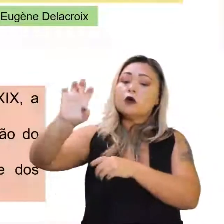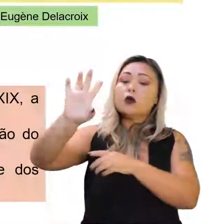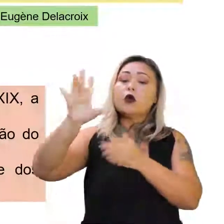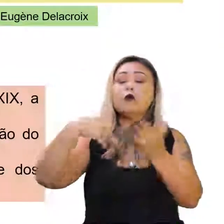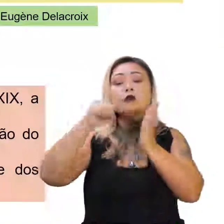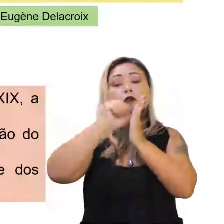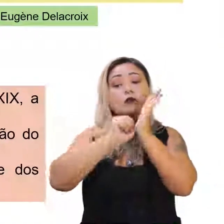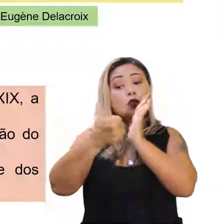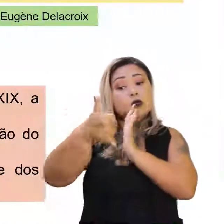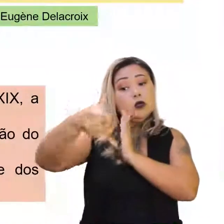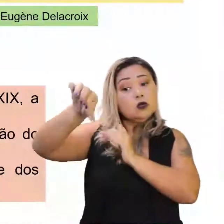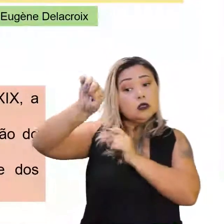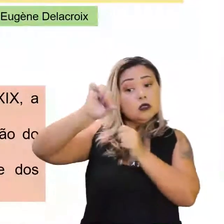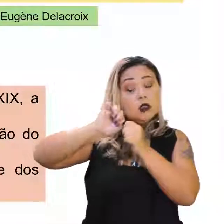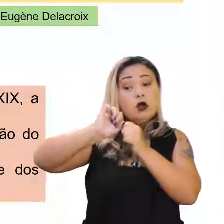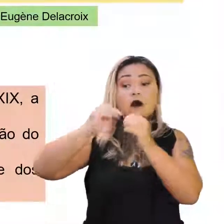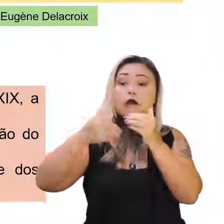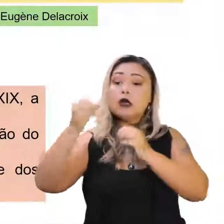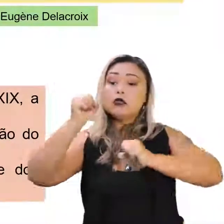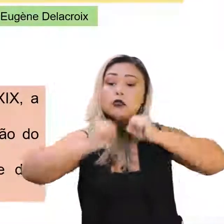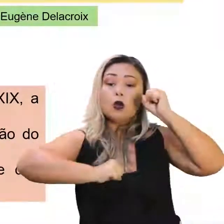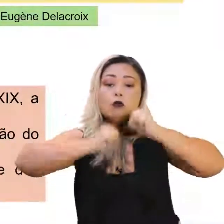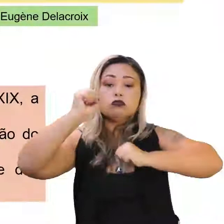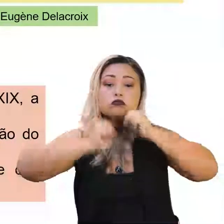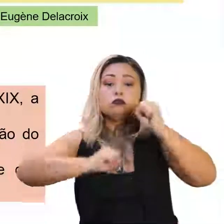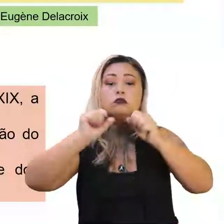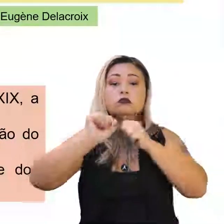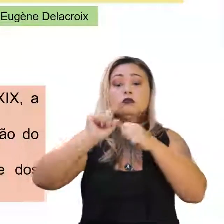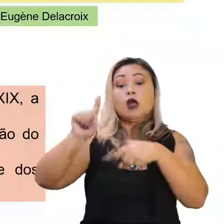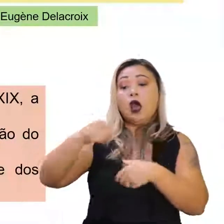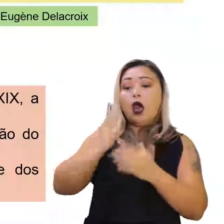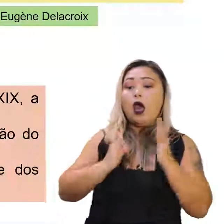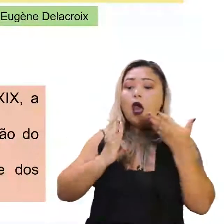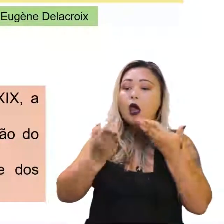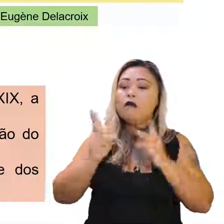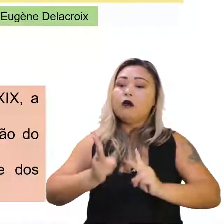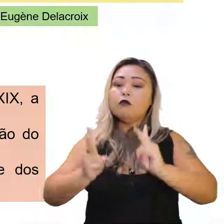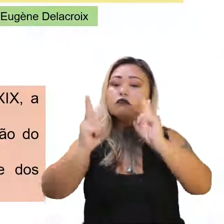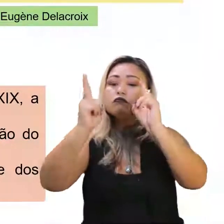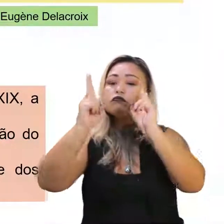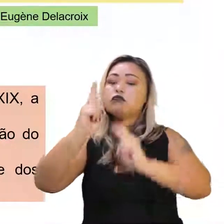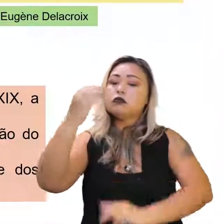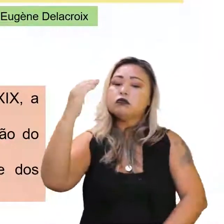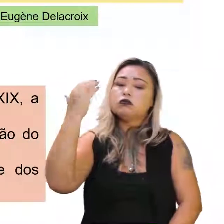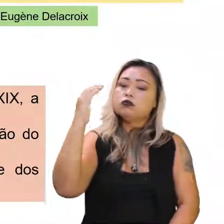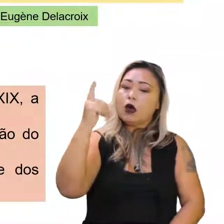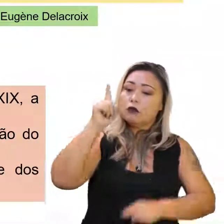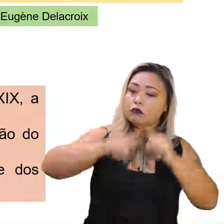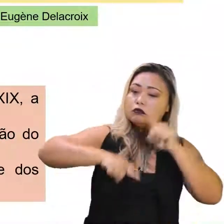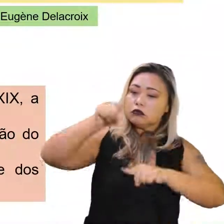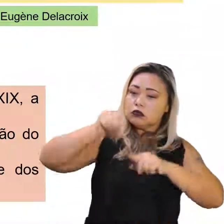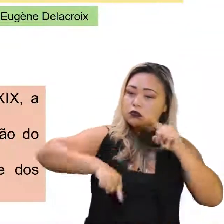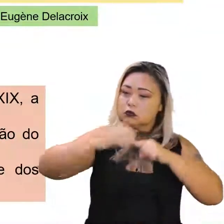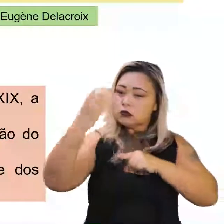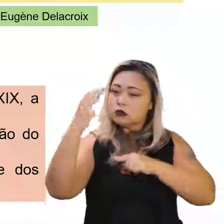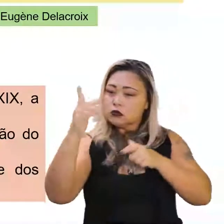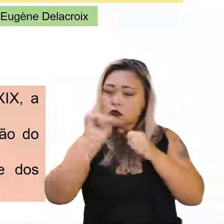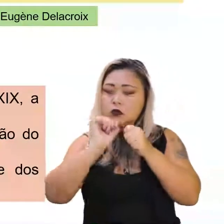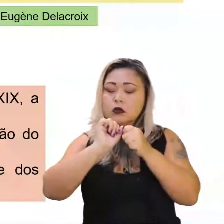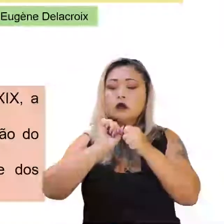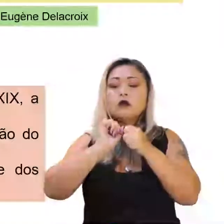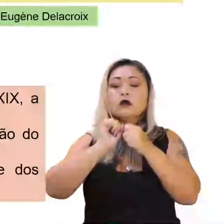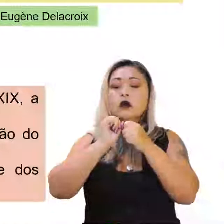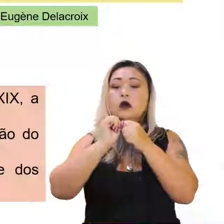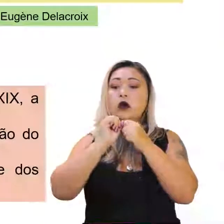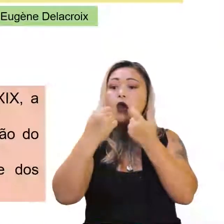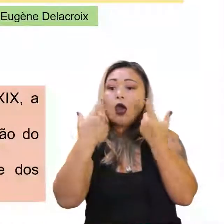industrialização. E aí o cientificismo, ou seja, a valorização do objeto e a expressão